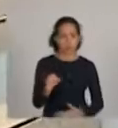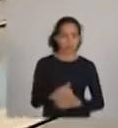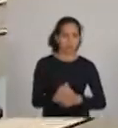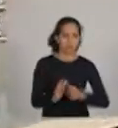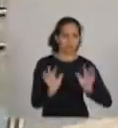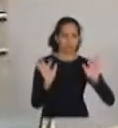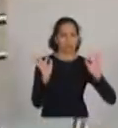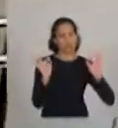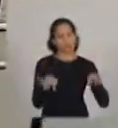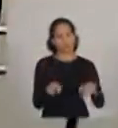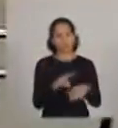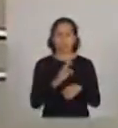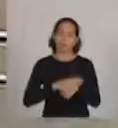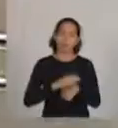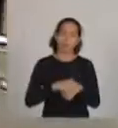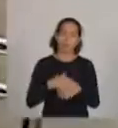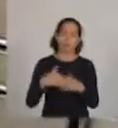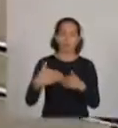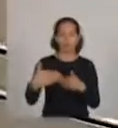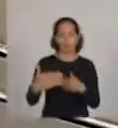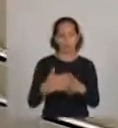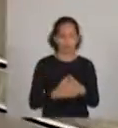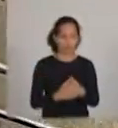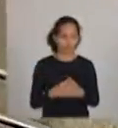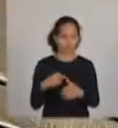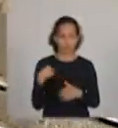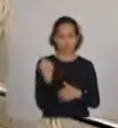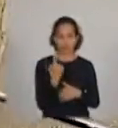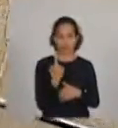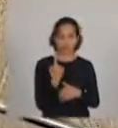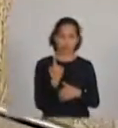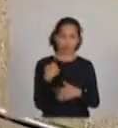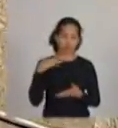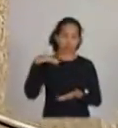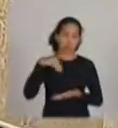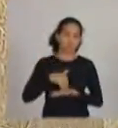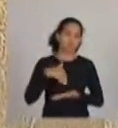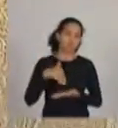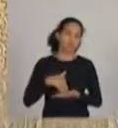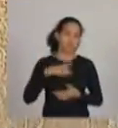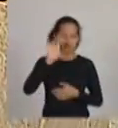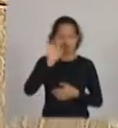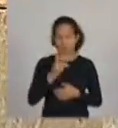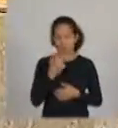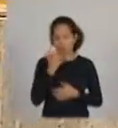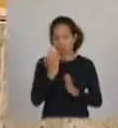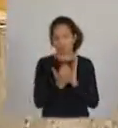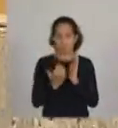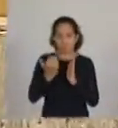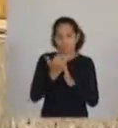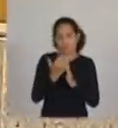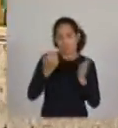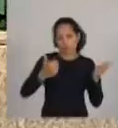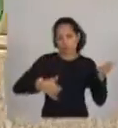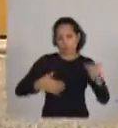acabar meio-dia, nós temos bastante tempo. Nós que ficamos por último aqui temos direito de falar mais.